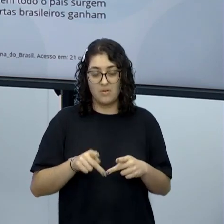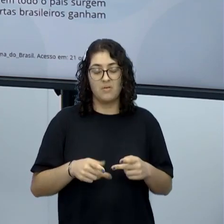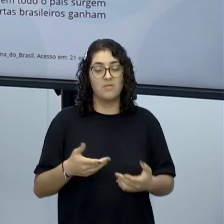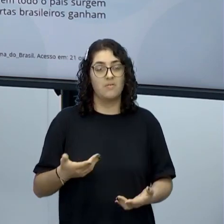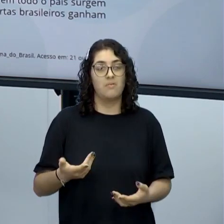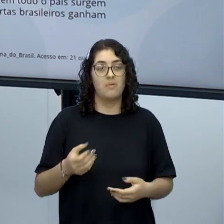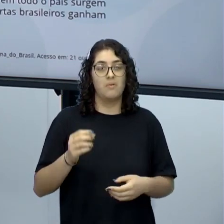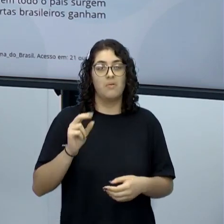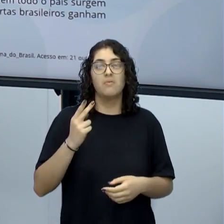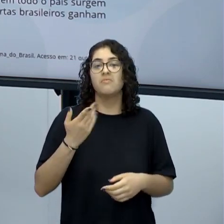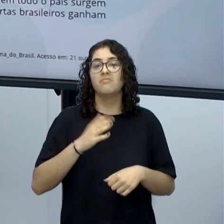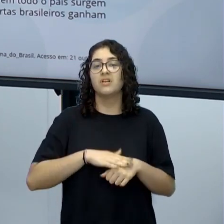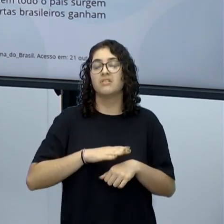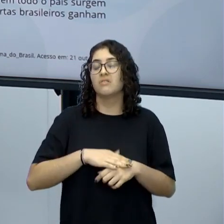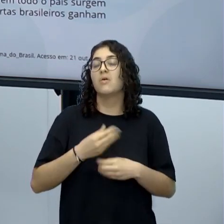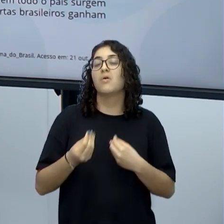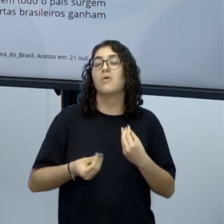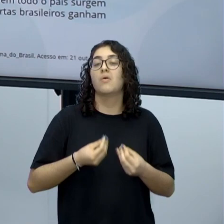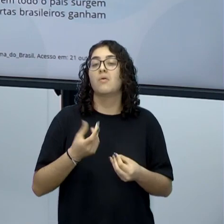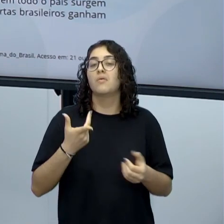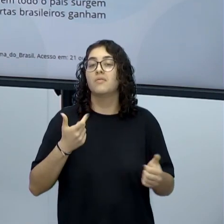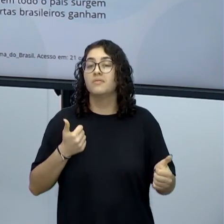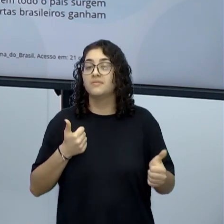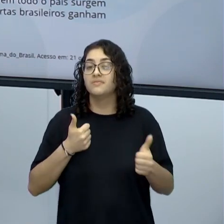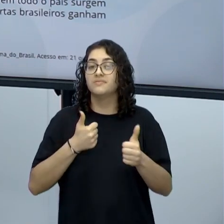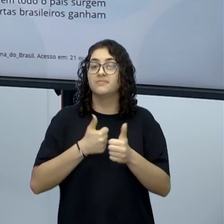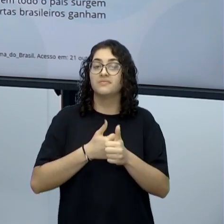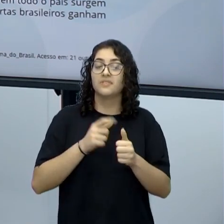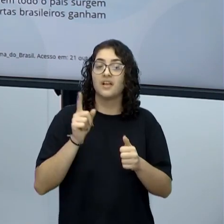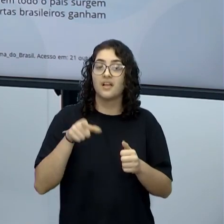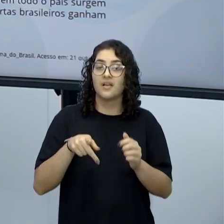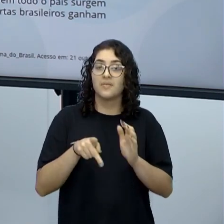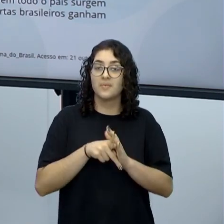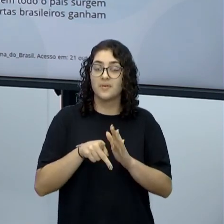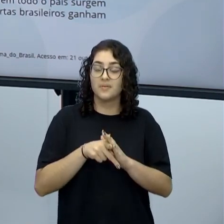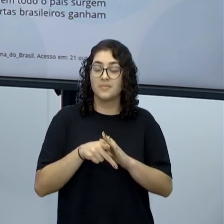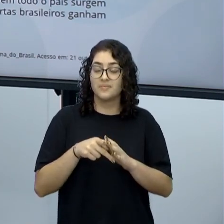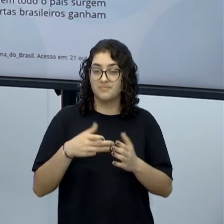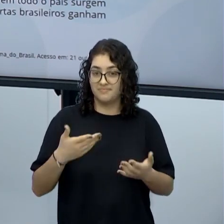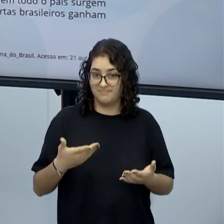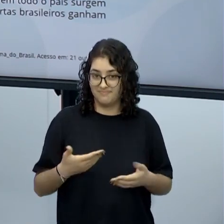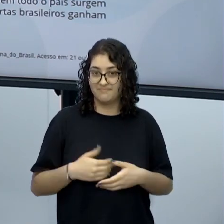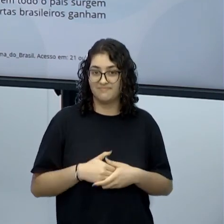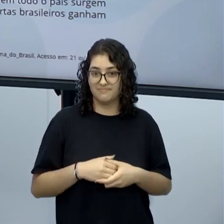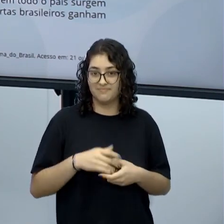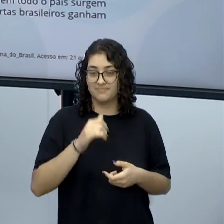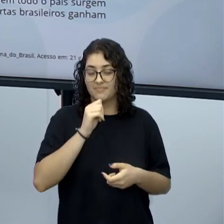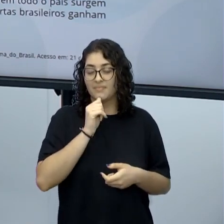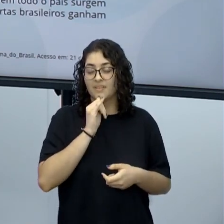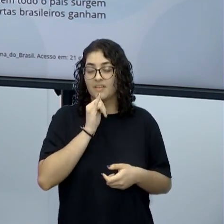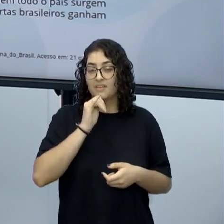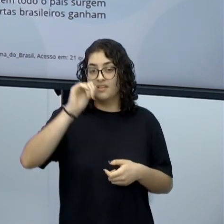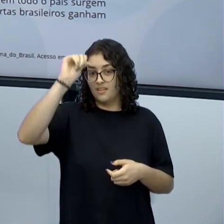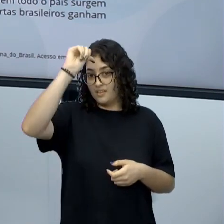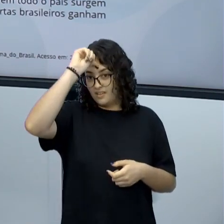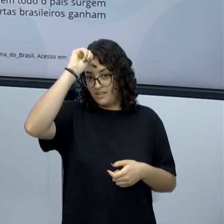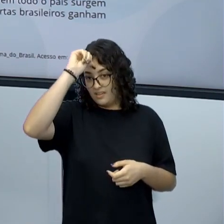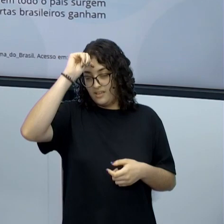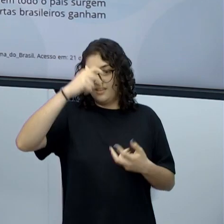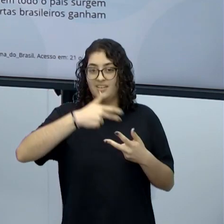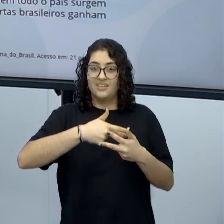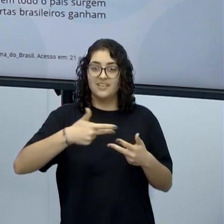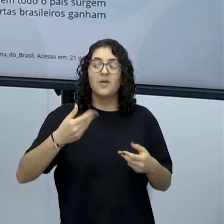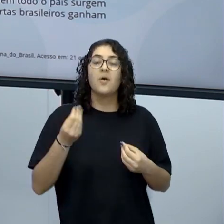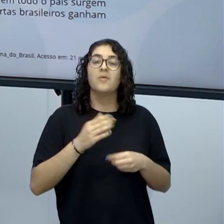erotizando o filme, aproximando o filme do que é o conteúdo norte-americano. Sei lá, a Índia, através de Bollywood, faz